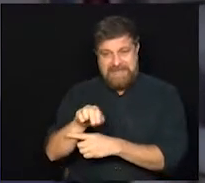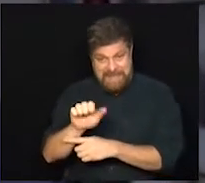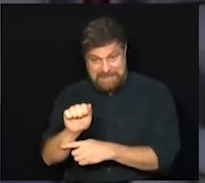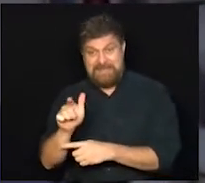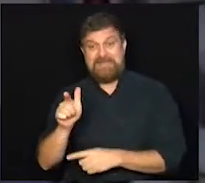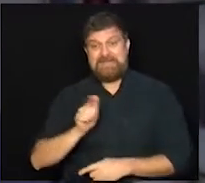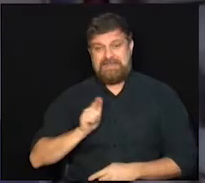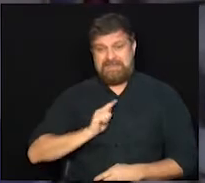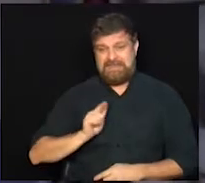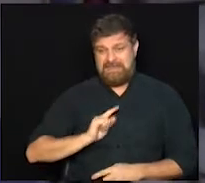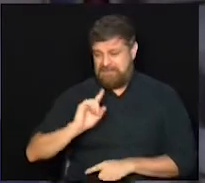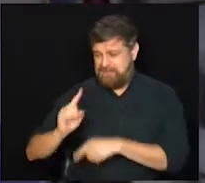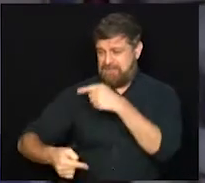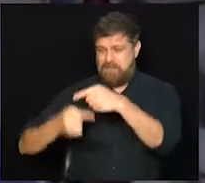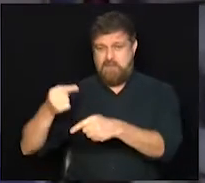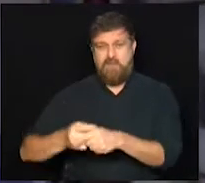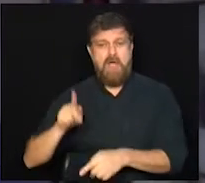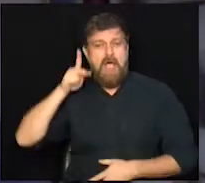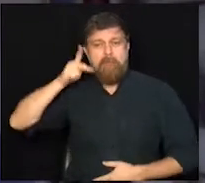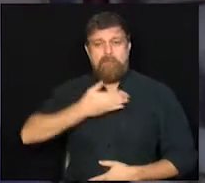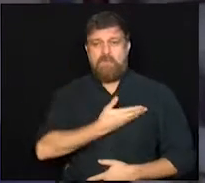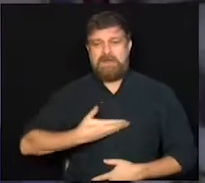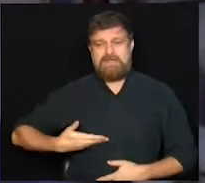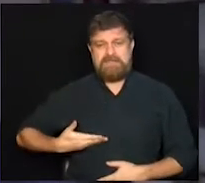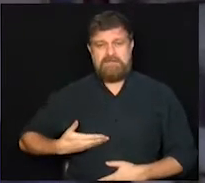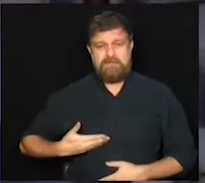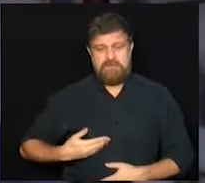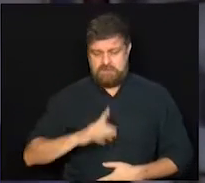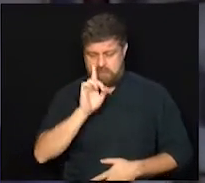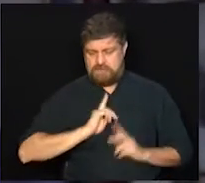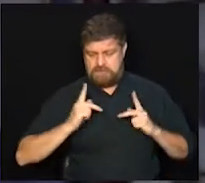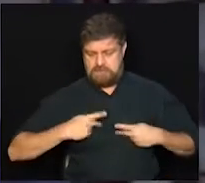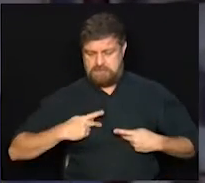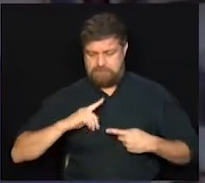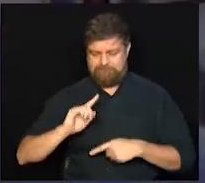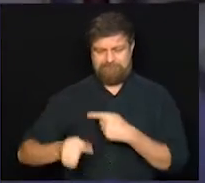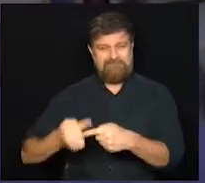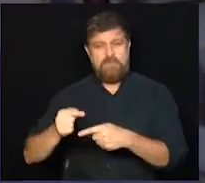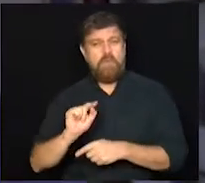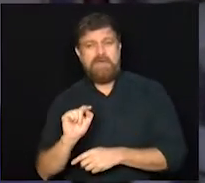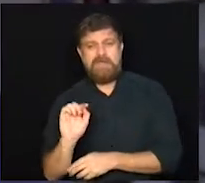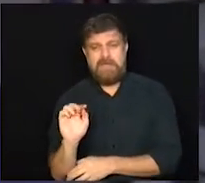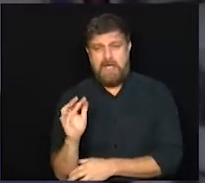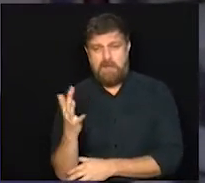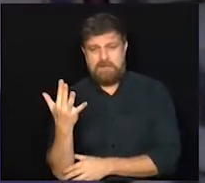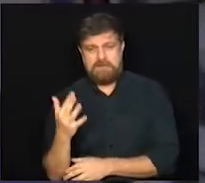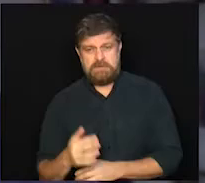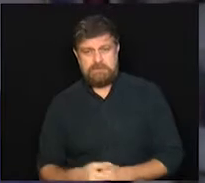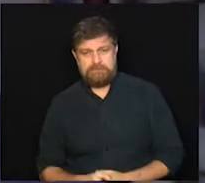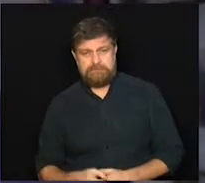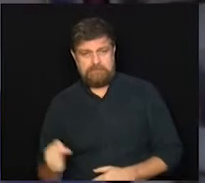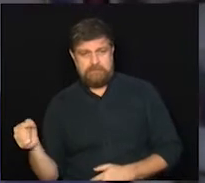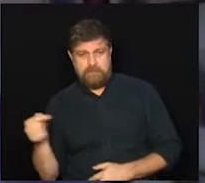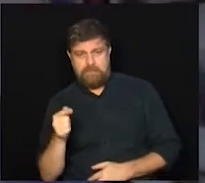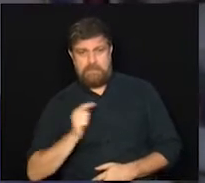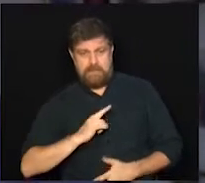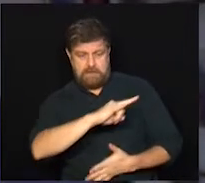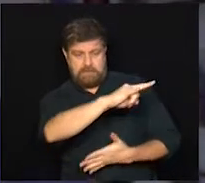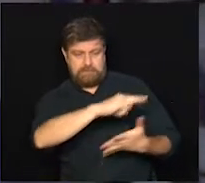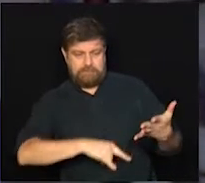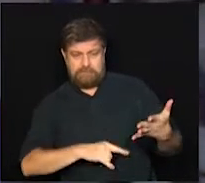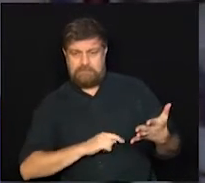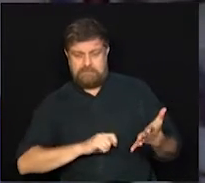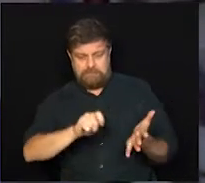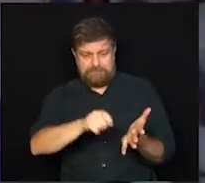importantíssimo para a construção de políticas públicas de direitos humanos. É quando esse Tratado de Viena,